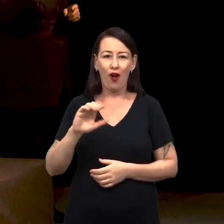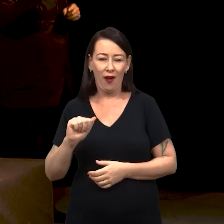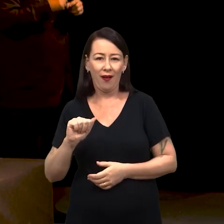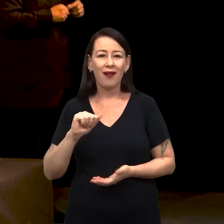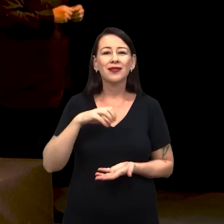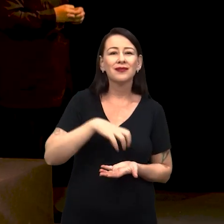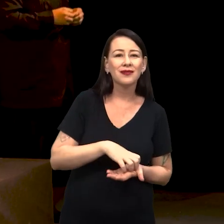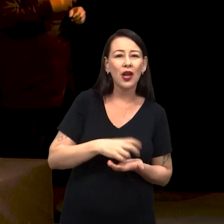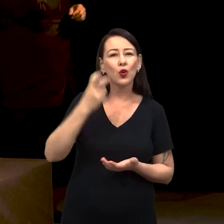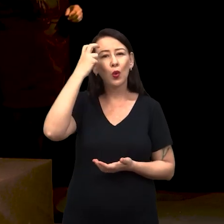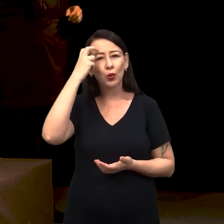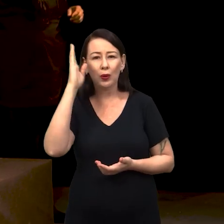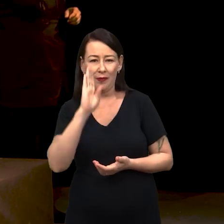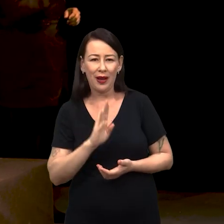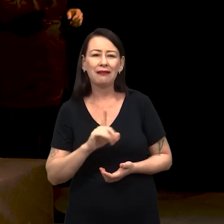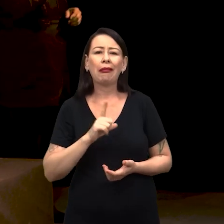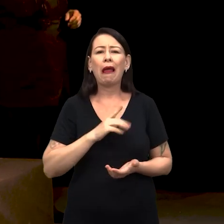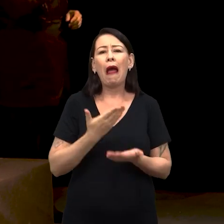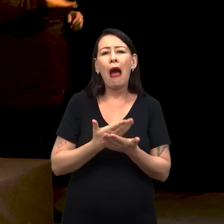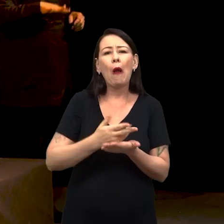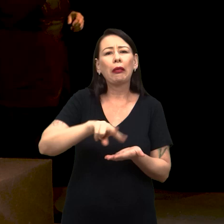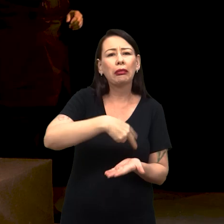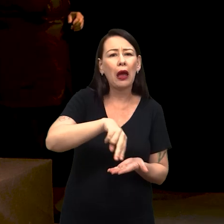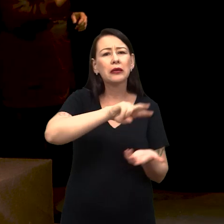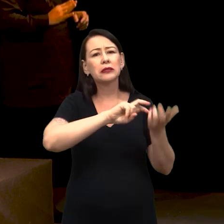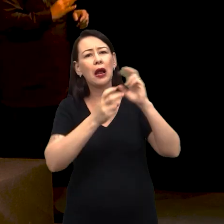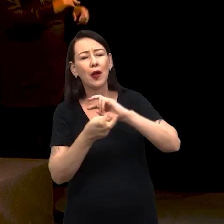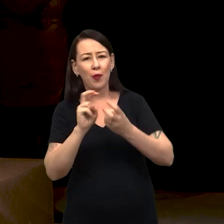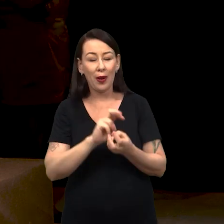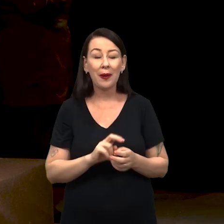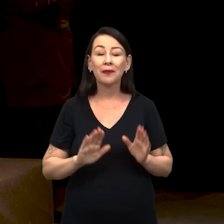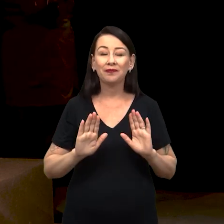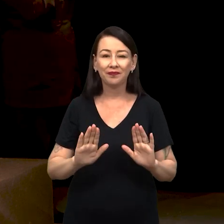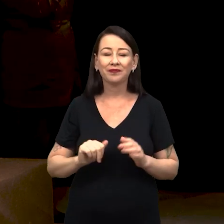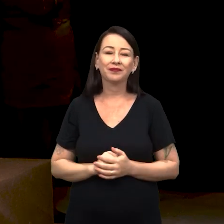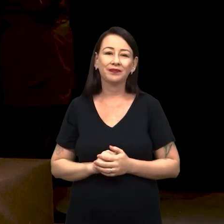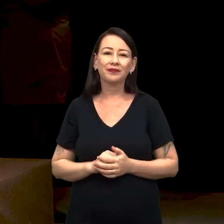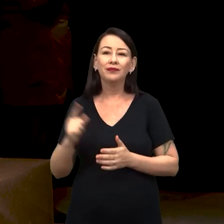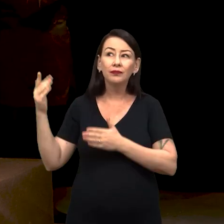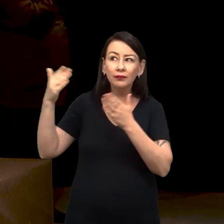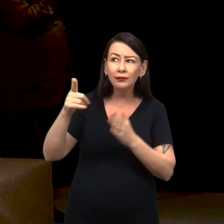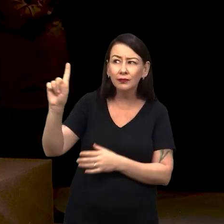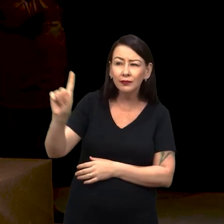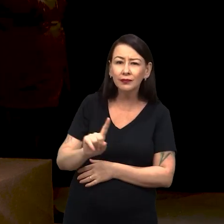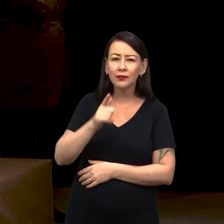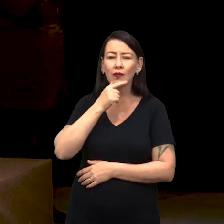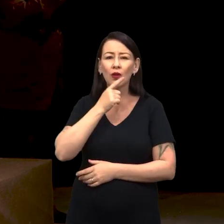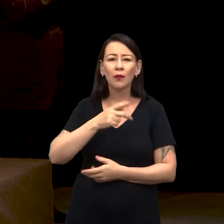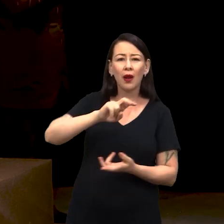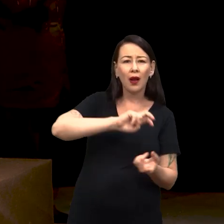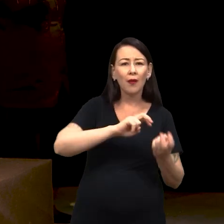gente tem um Centro de Cultura Brasileira que as crianças têm aula de dança, de música, de artes visuais, de capoeira. E me chega um mestre